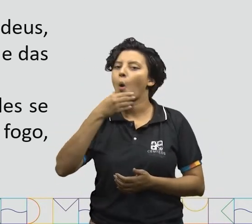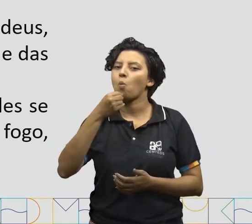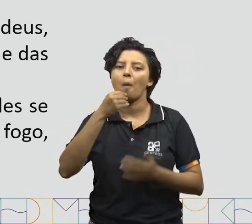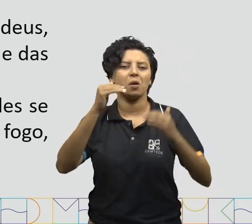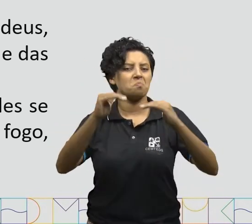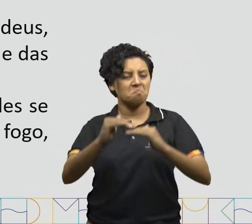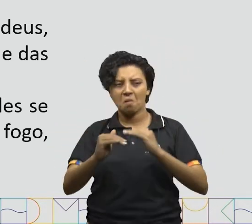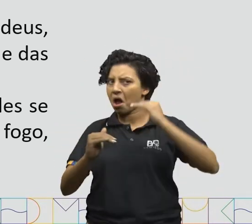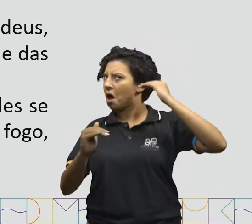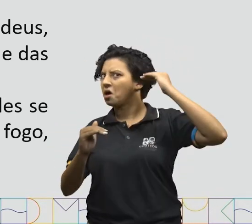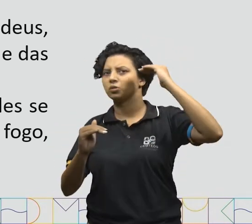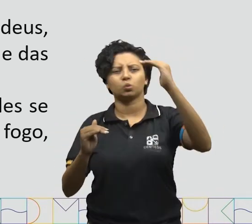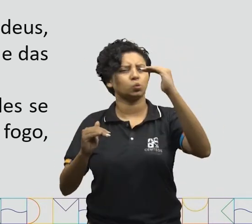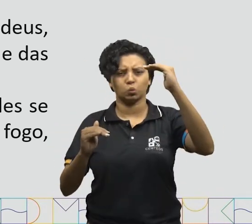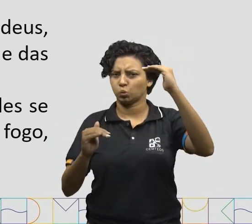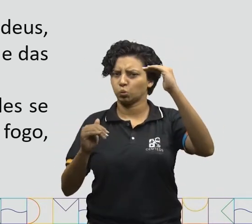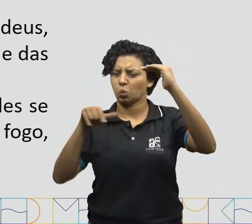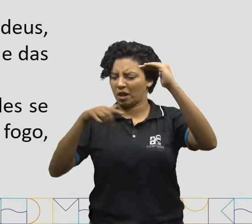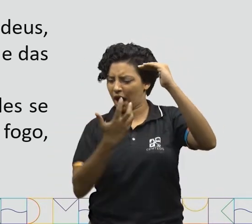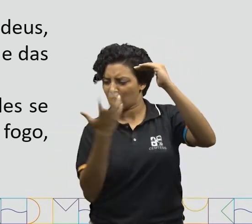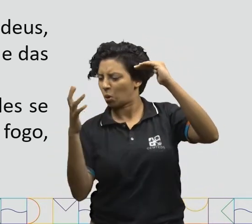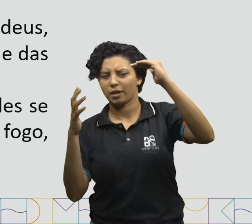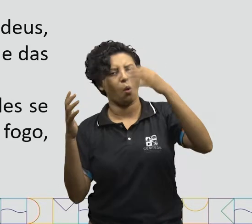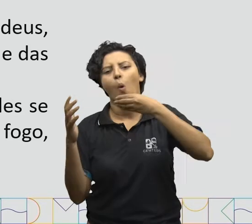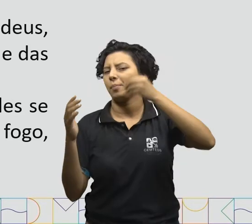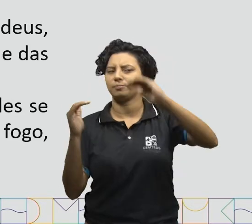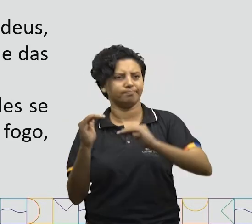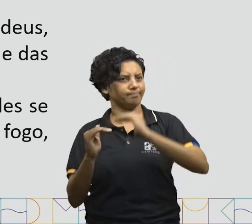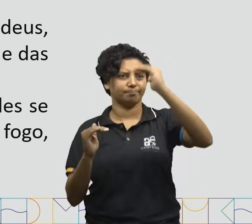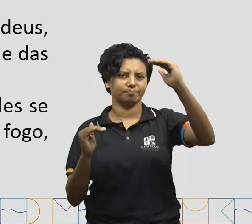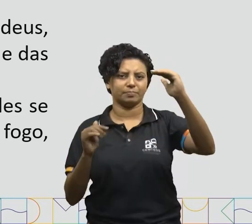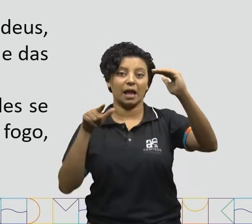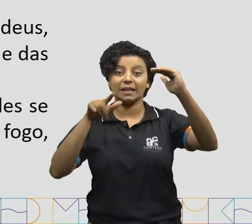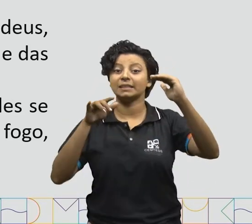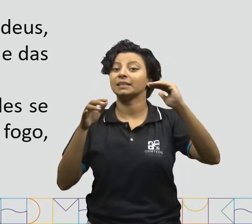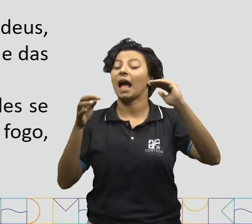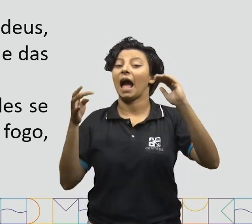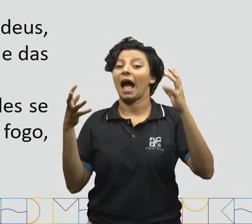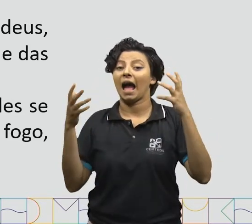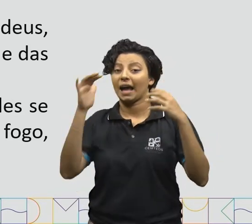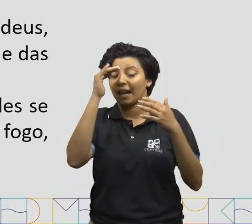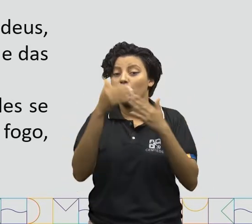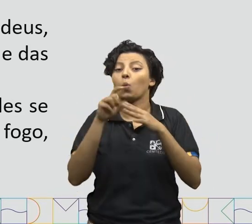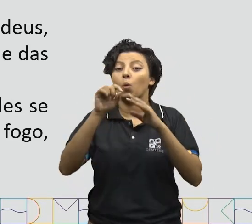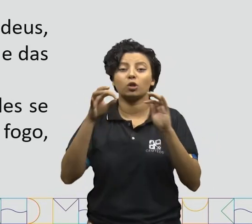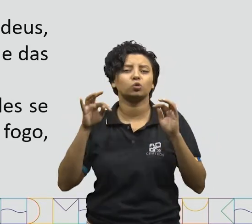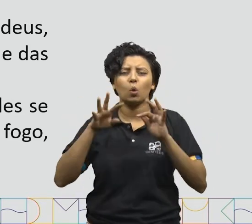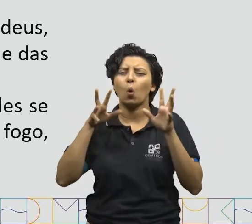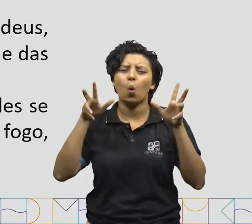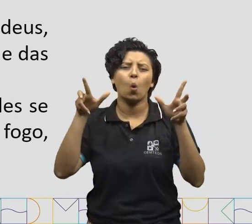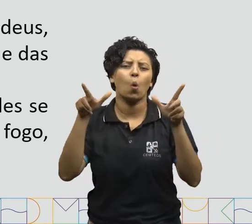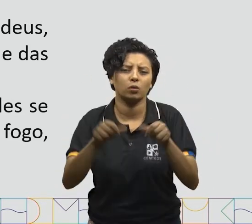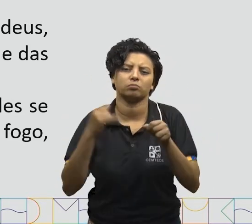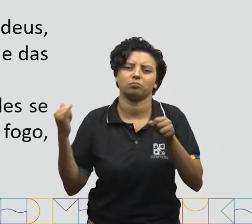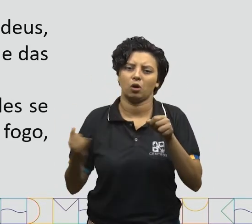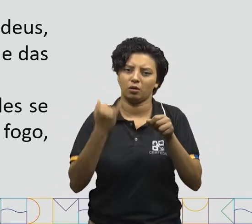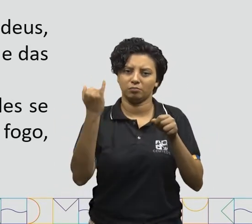a tudo na natureza. Eles acreditam que todos são importantes. Essa afirmativa